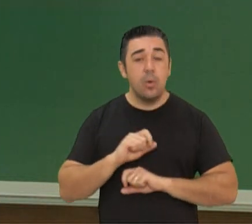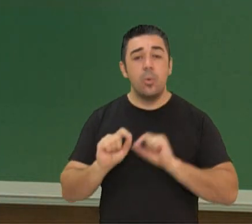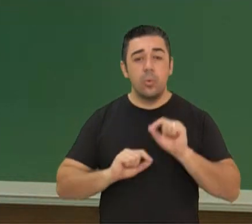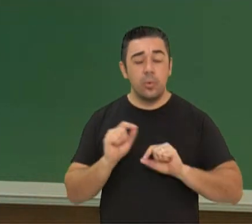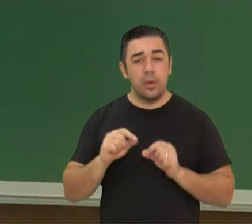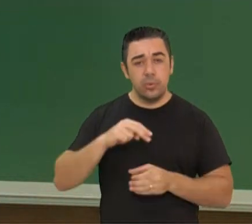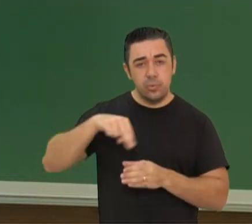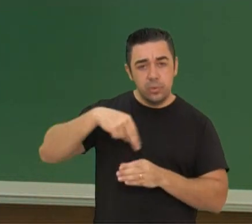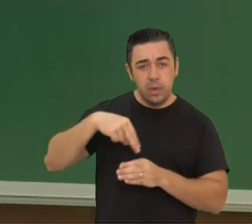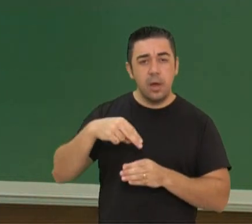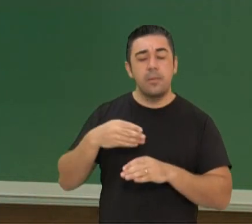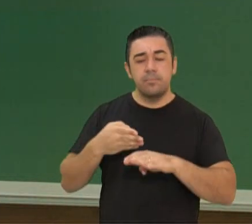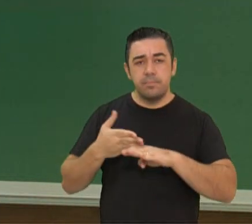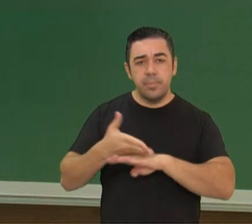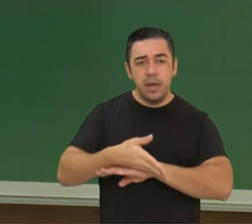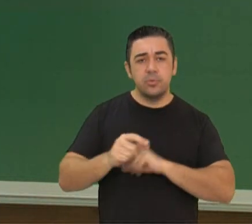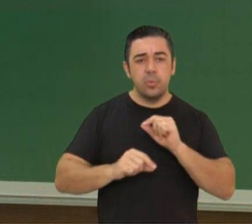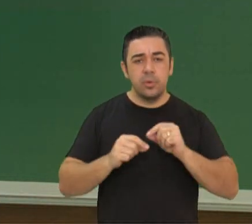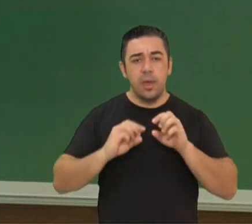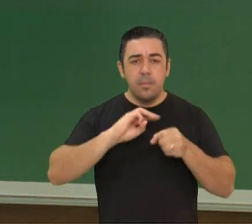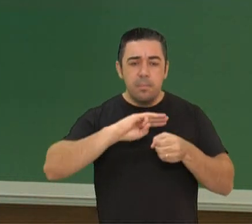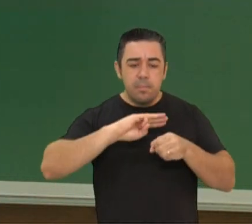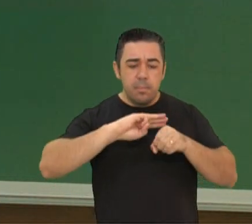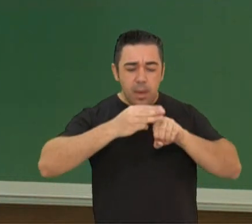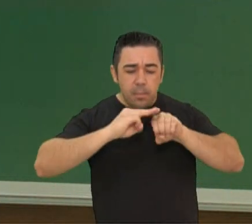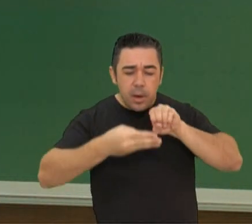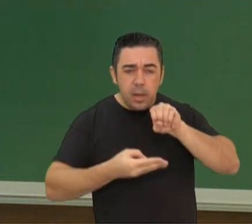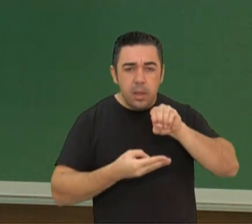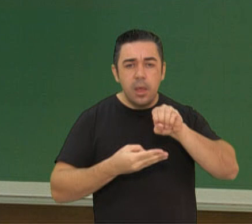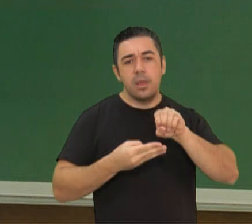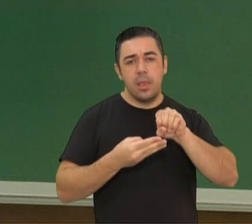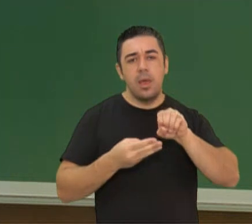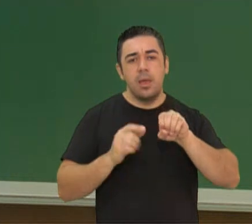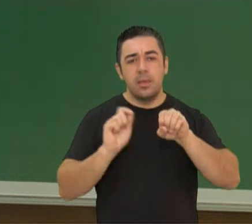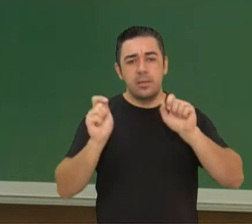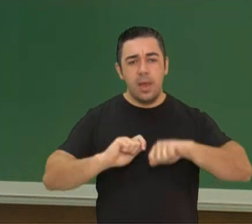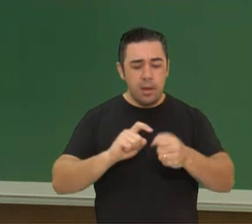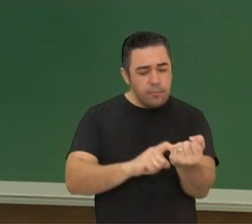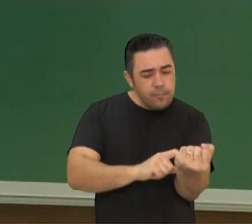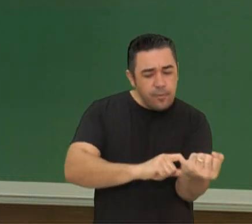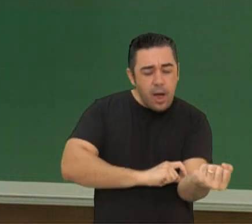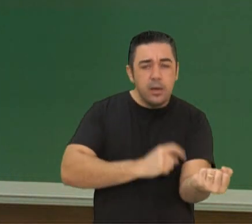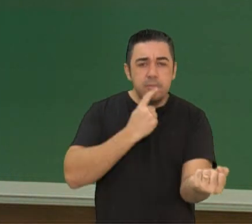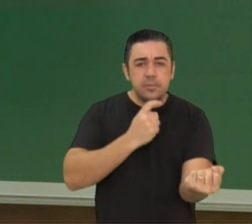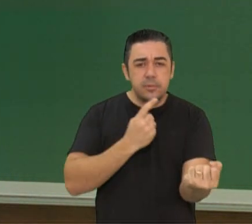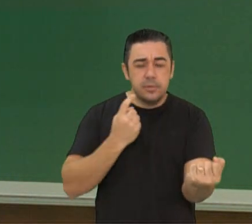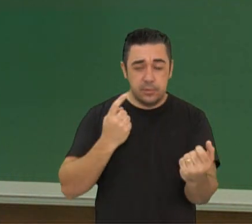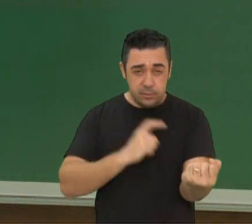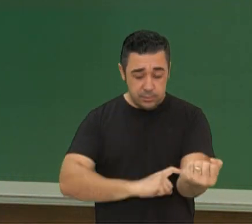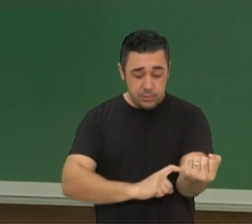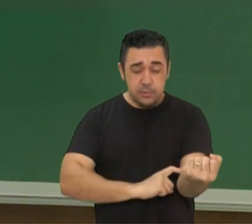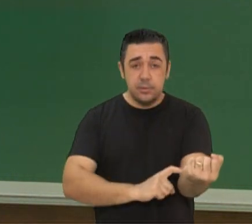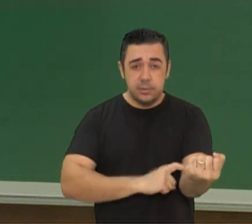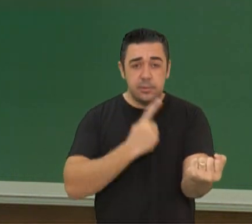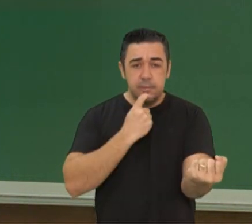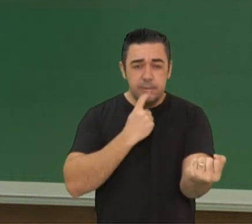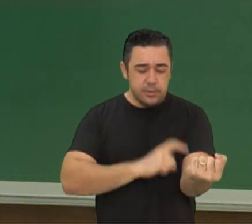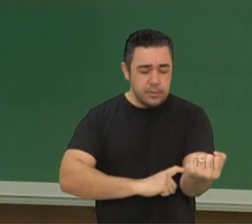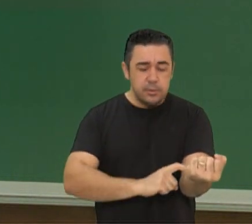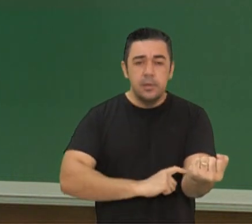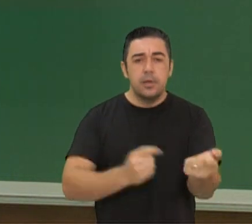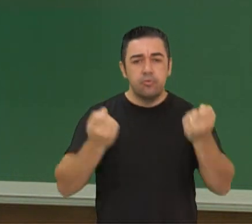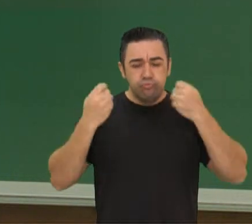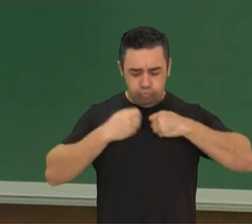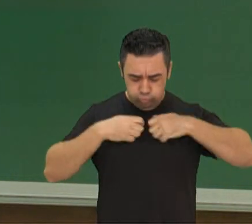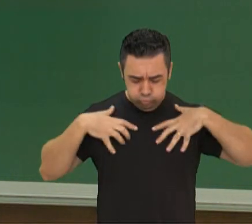atravessam ali essa fina membrana e através do nosso sangue vão ser distribuídos a todo o corpo. E agora, daqui